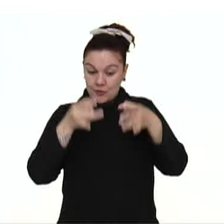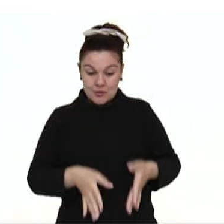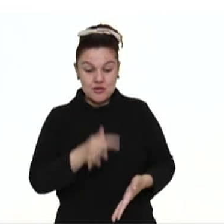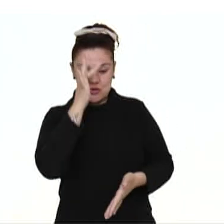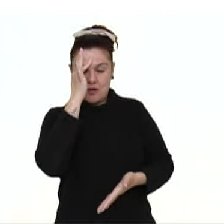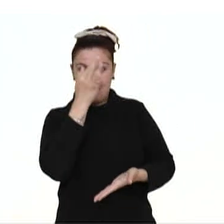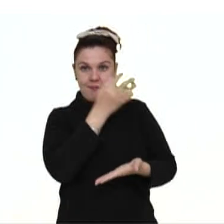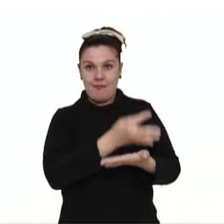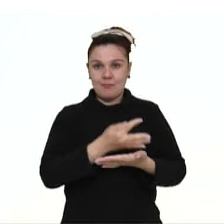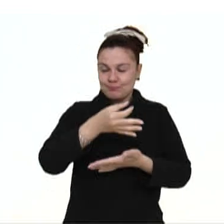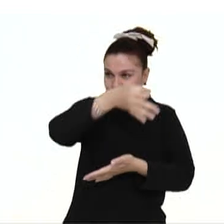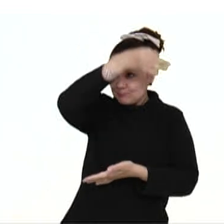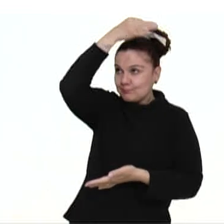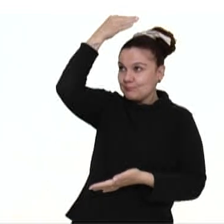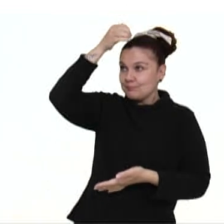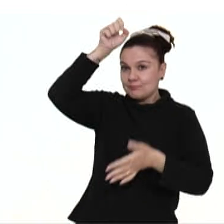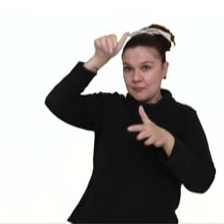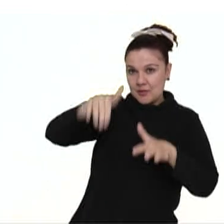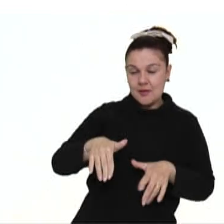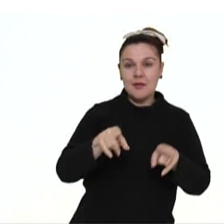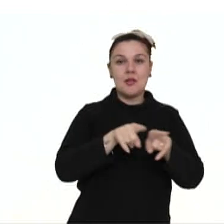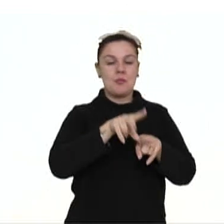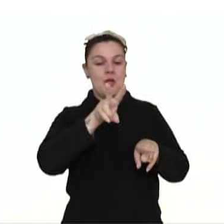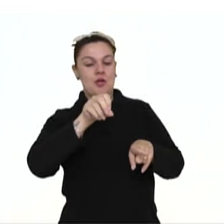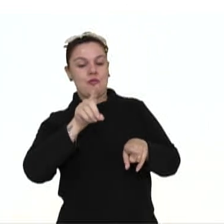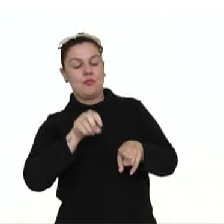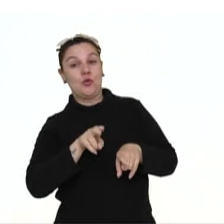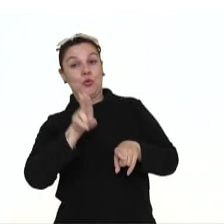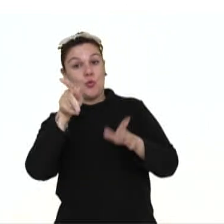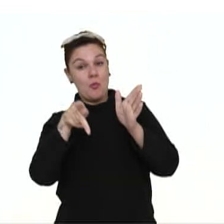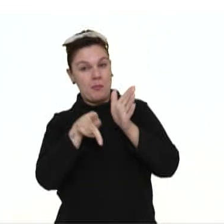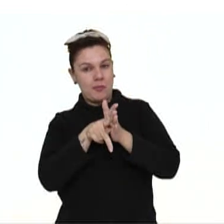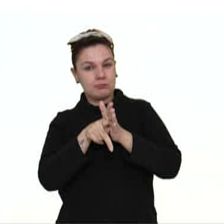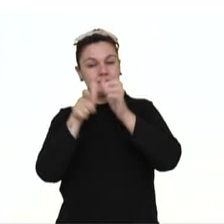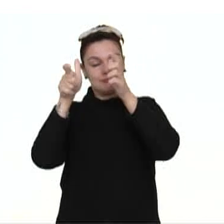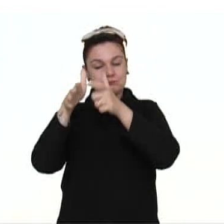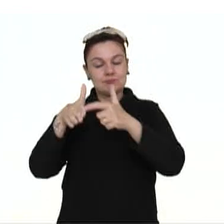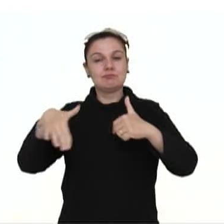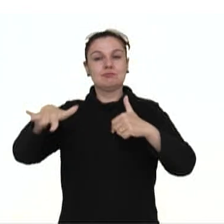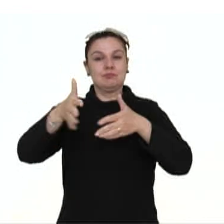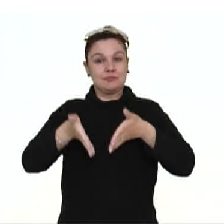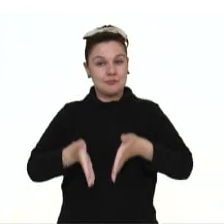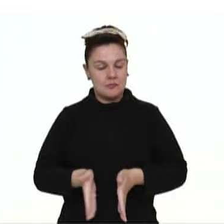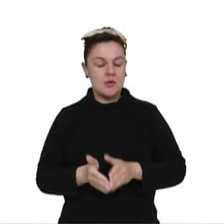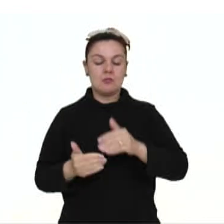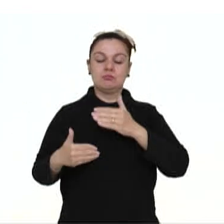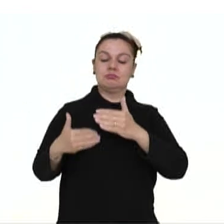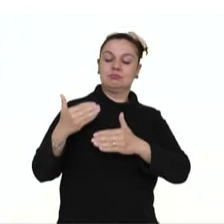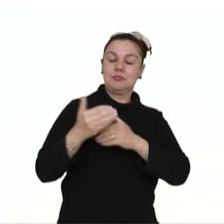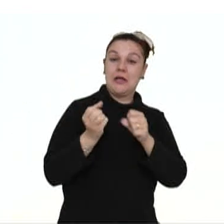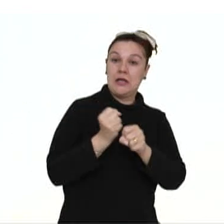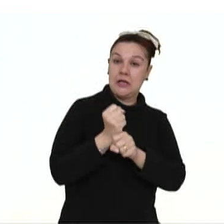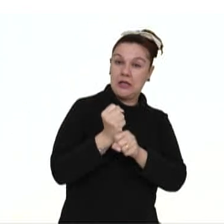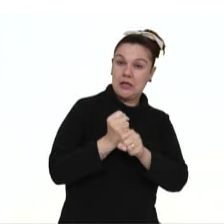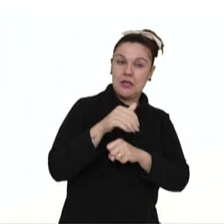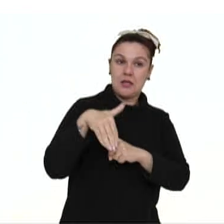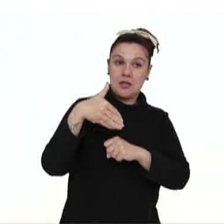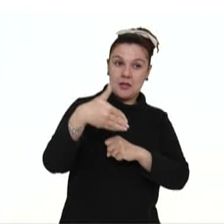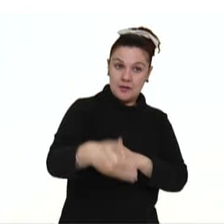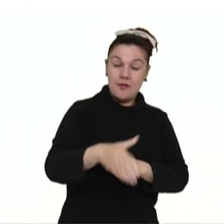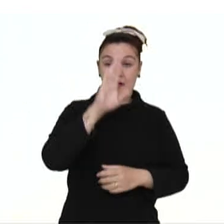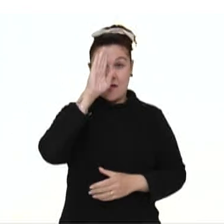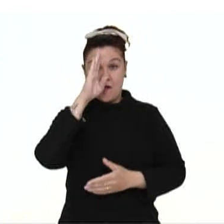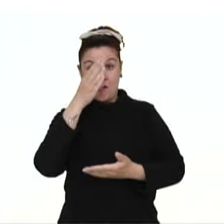fé nos orixás, inquices e vodus originários de sua terra natal. Ao longo do tempo, a coexistência das